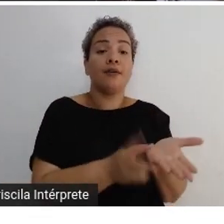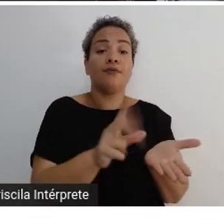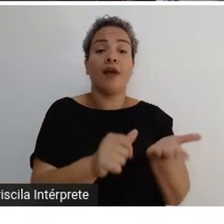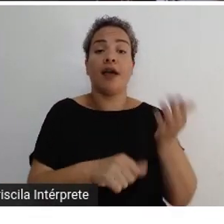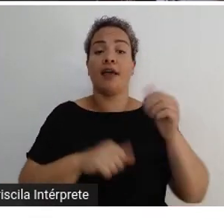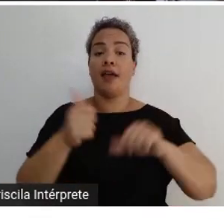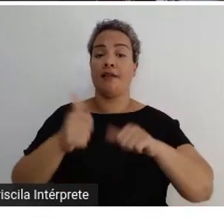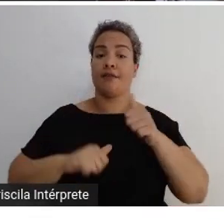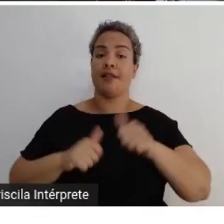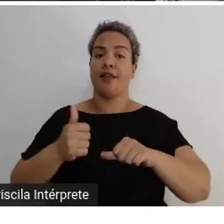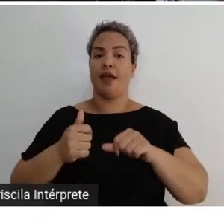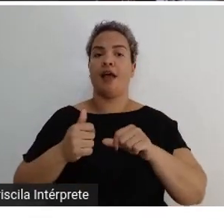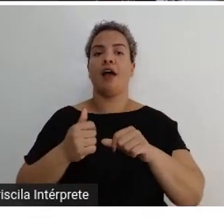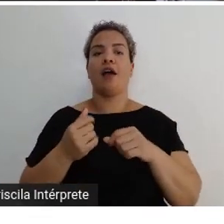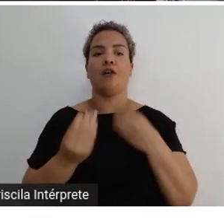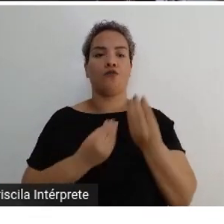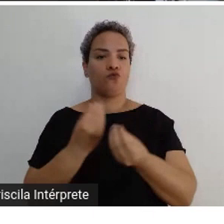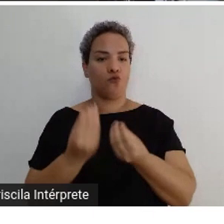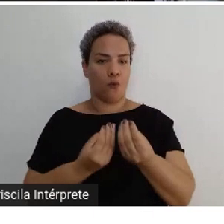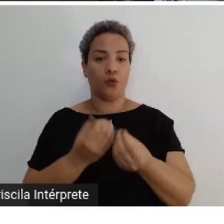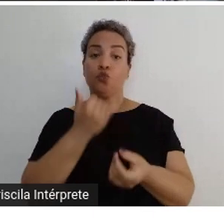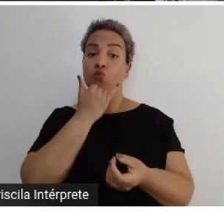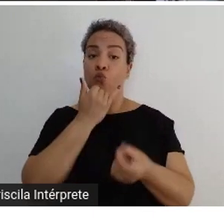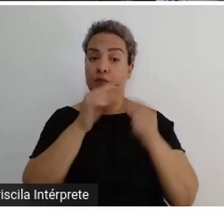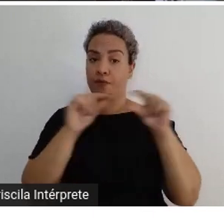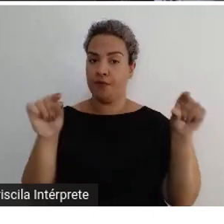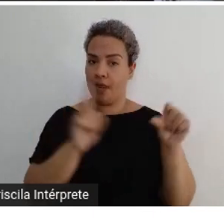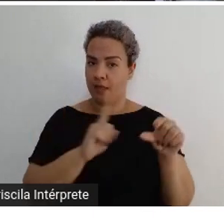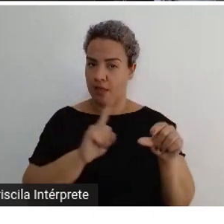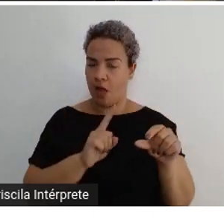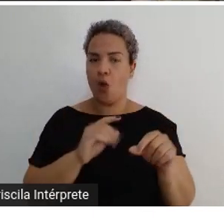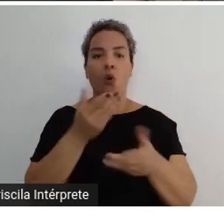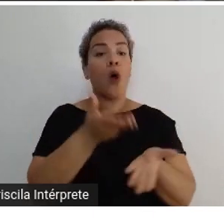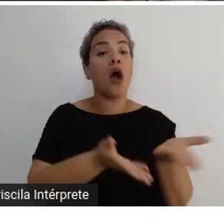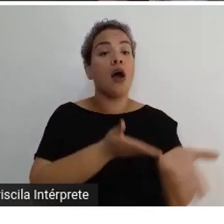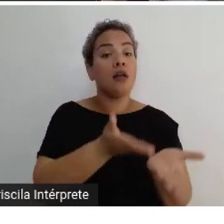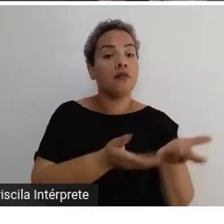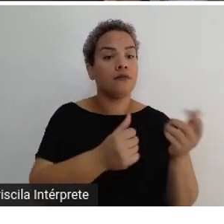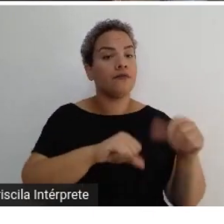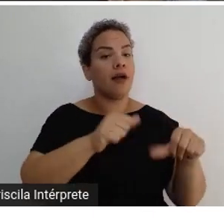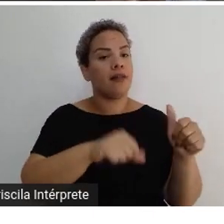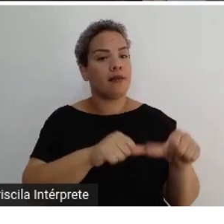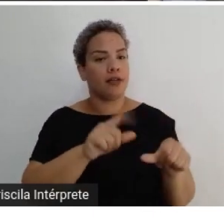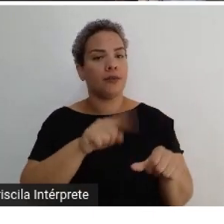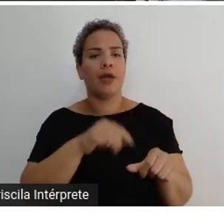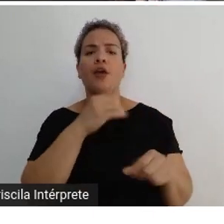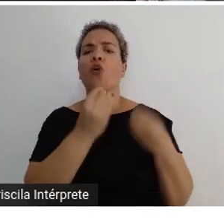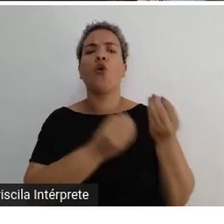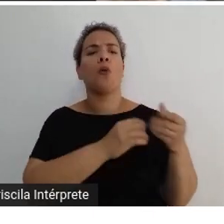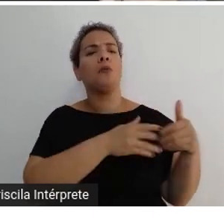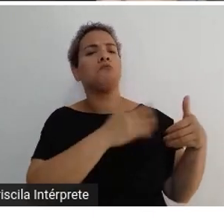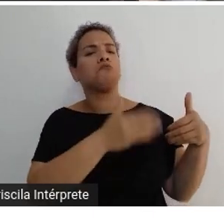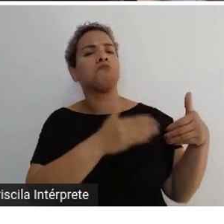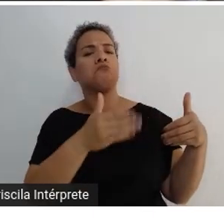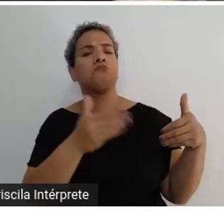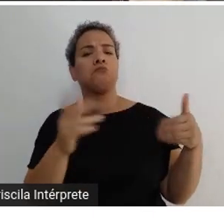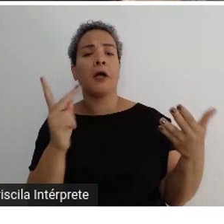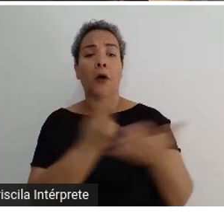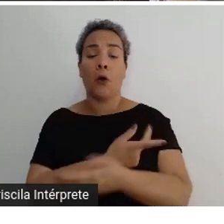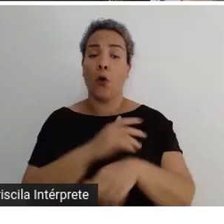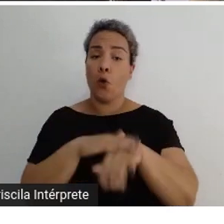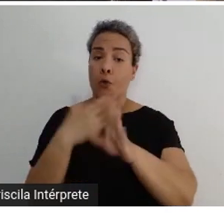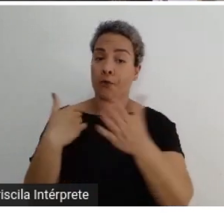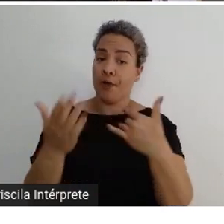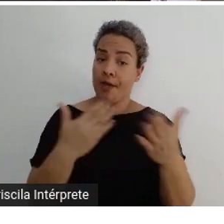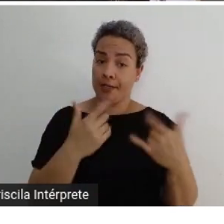frase, o atendimento em si. Como que ocorreu o fluxo da conversa? Às vezes eu